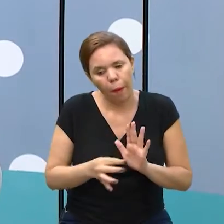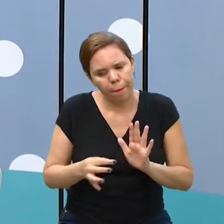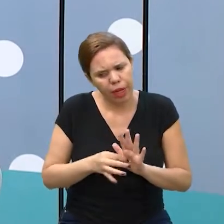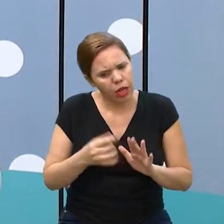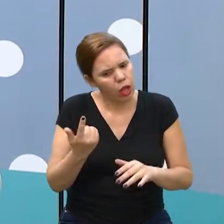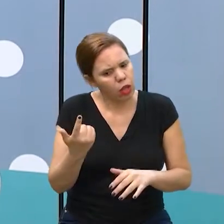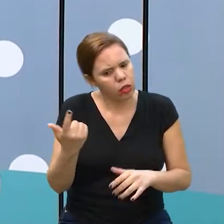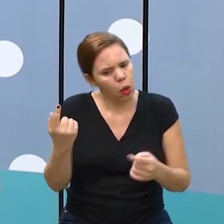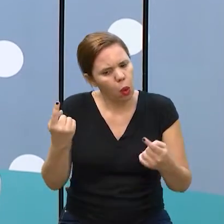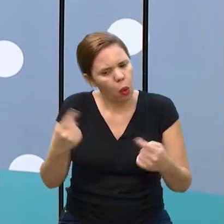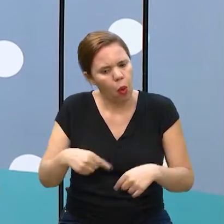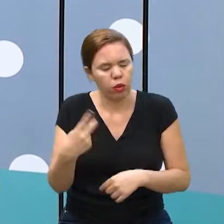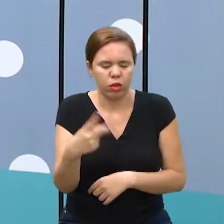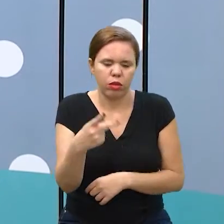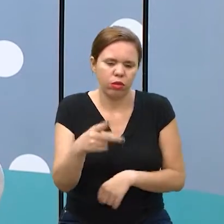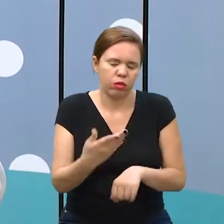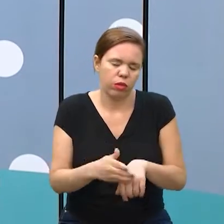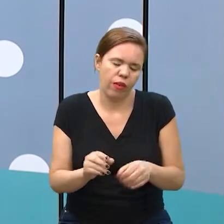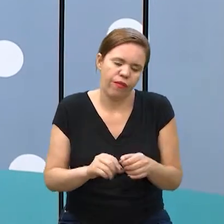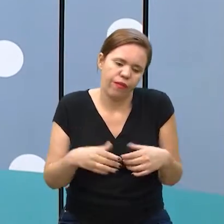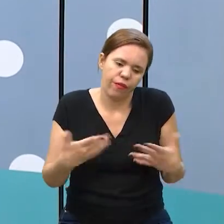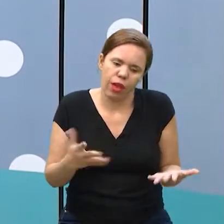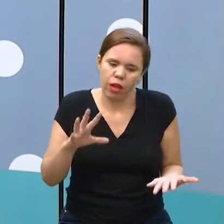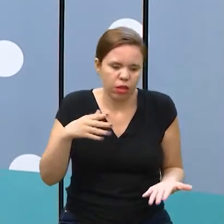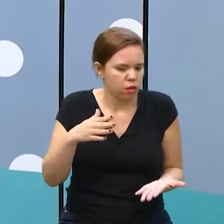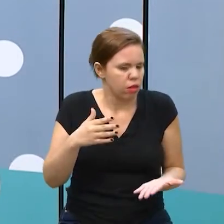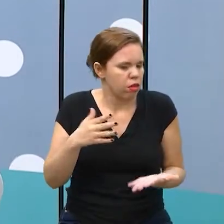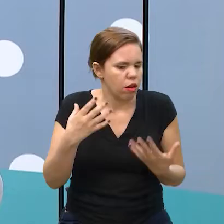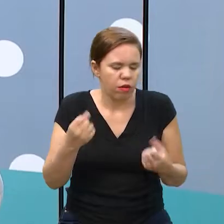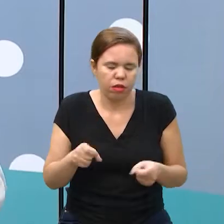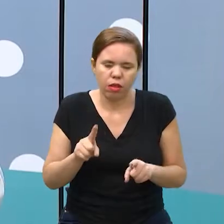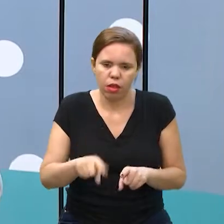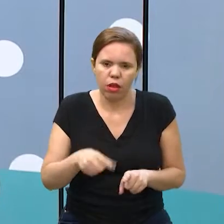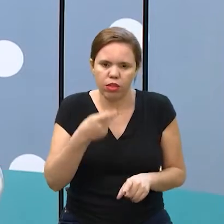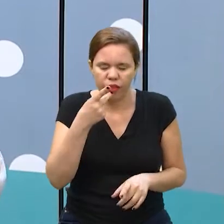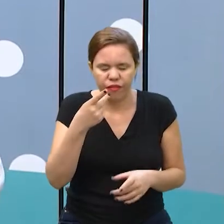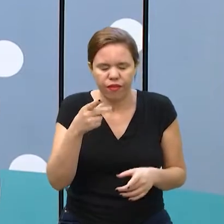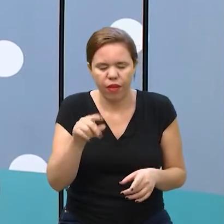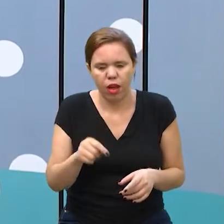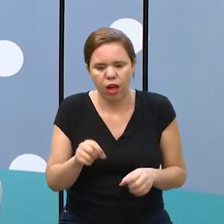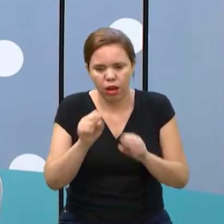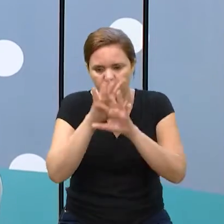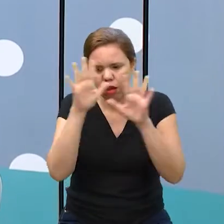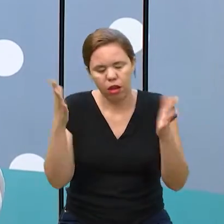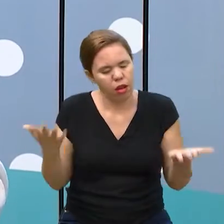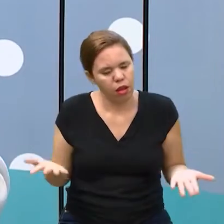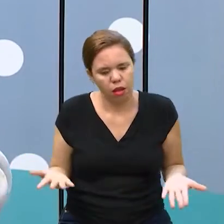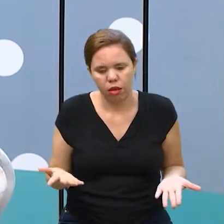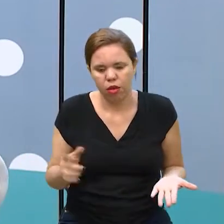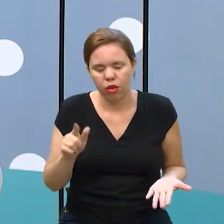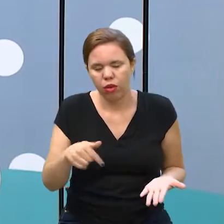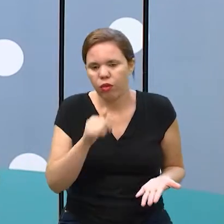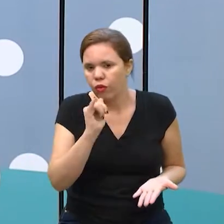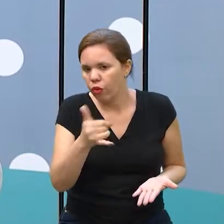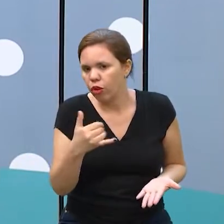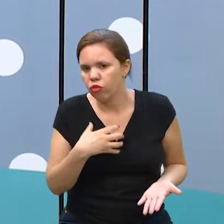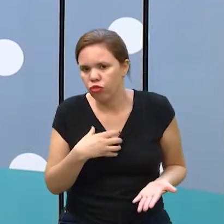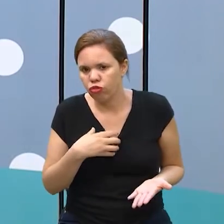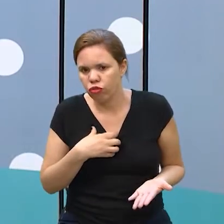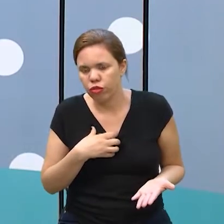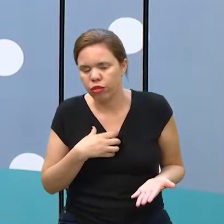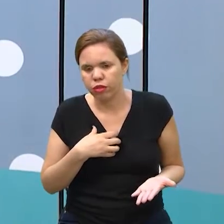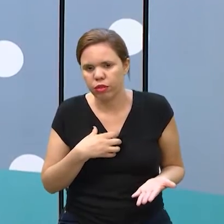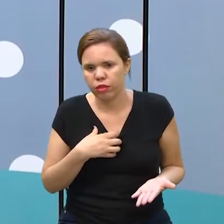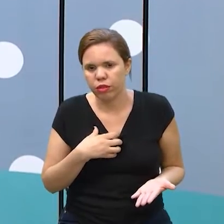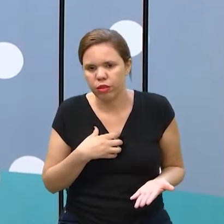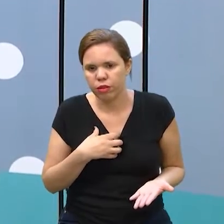ter opiniões contrárias à sua prática ou não interpretarem corretamente aquilo que você quis dizer e se manifestarem de